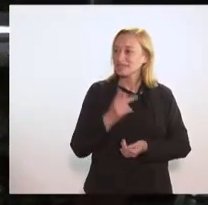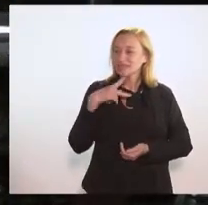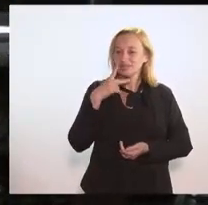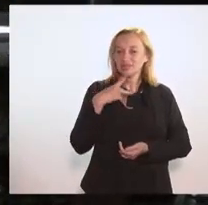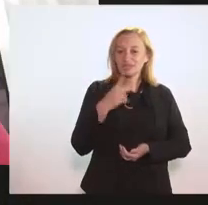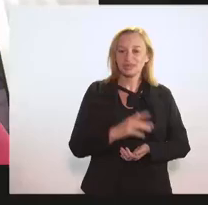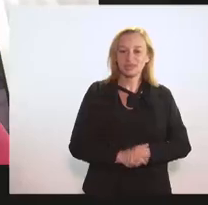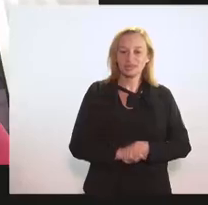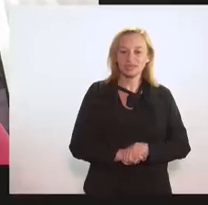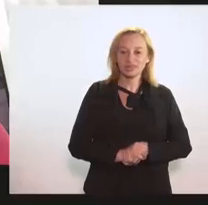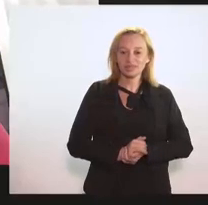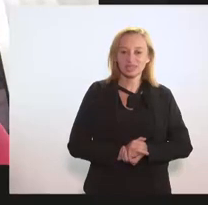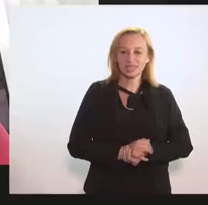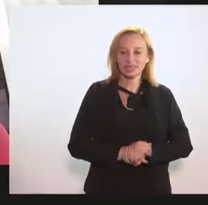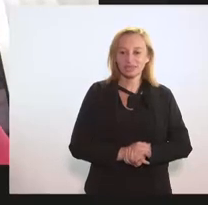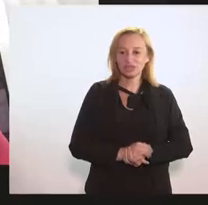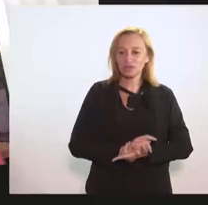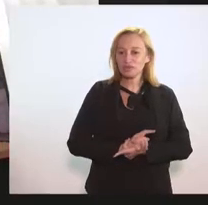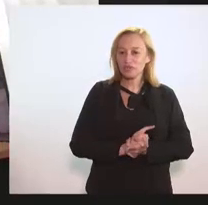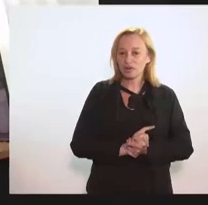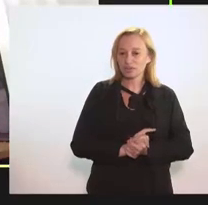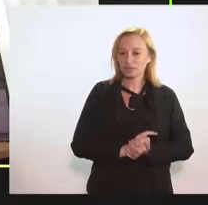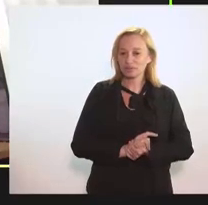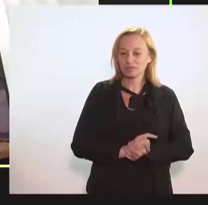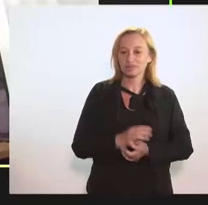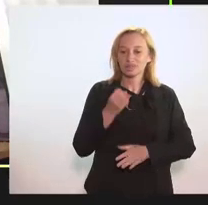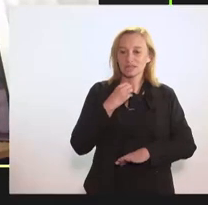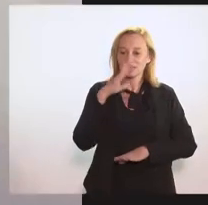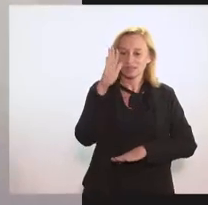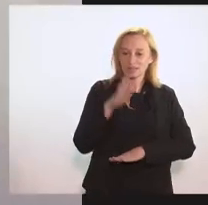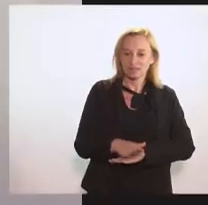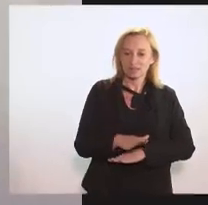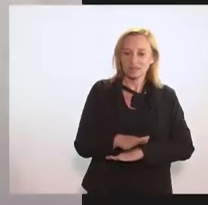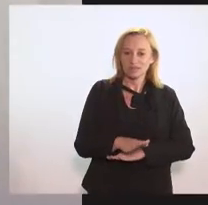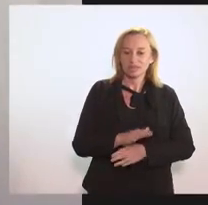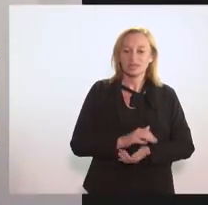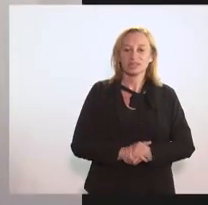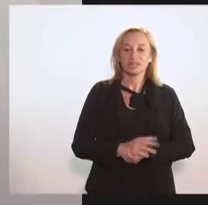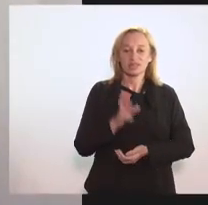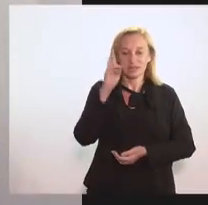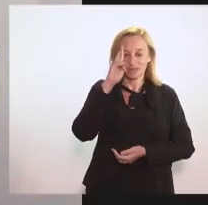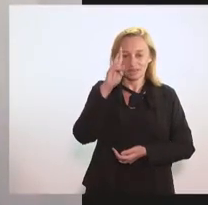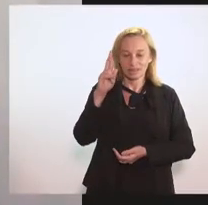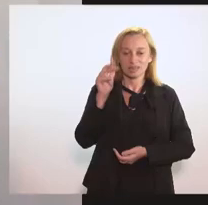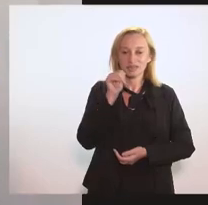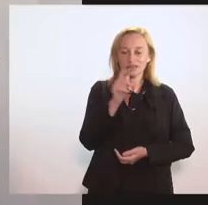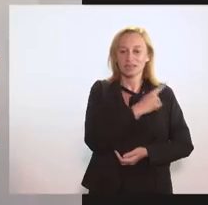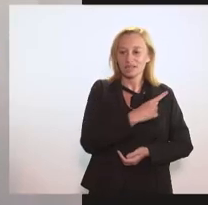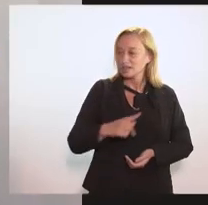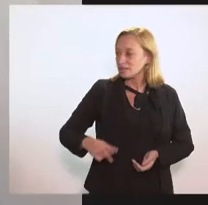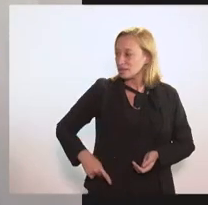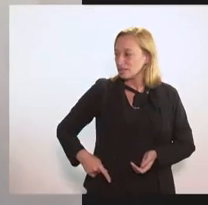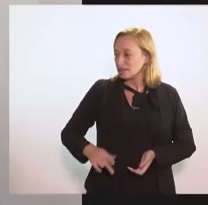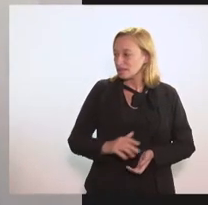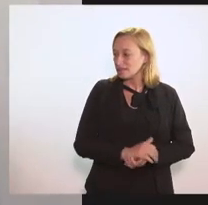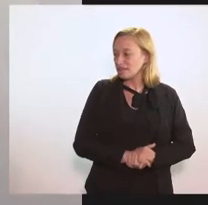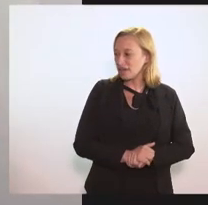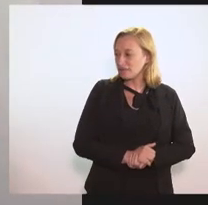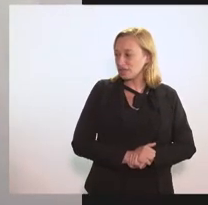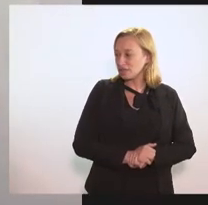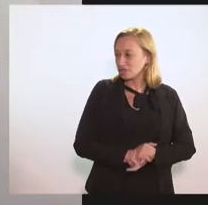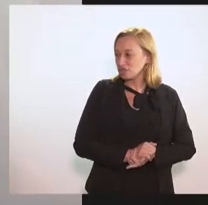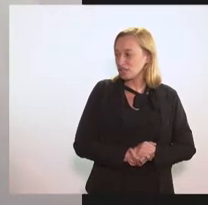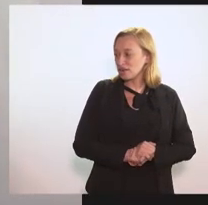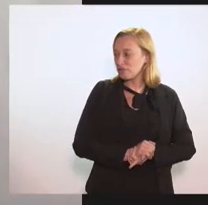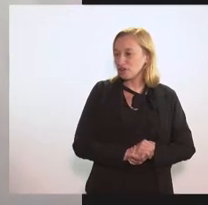palavra Oi boa tarde senhora presidente de Deus está belíssima